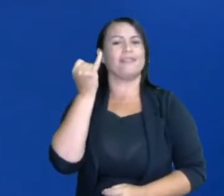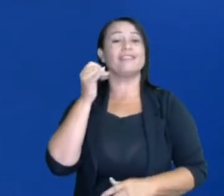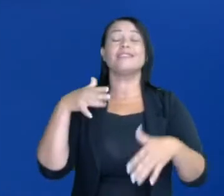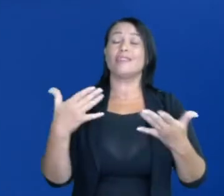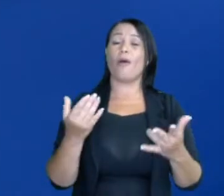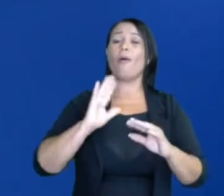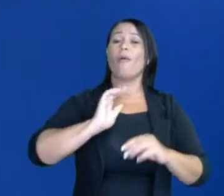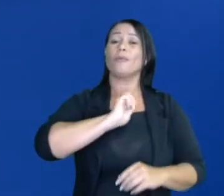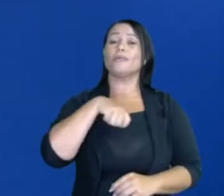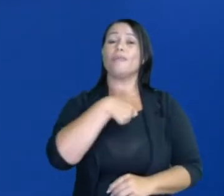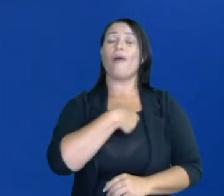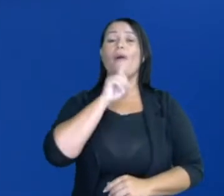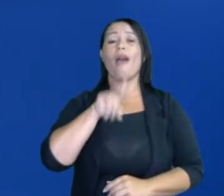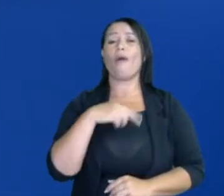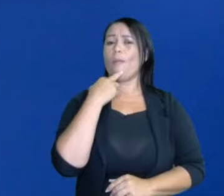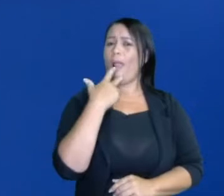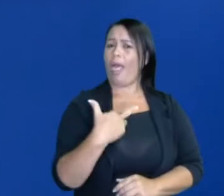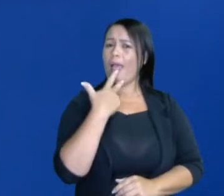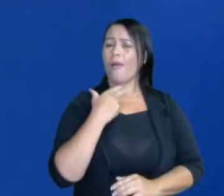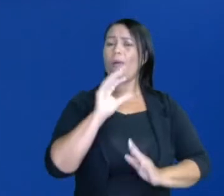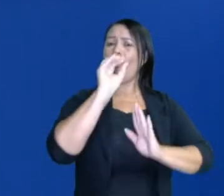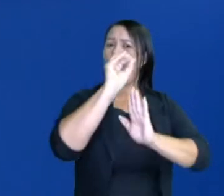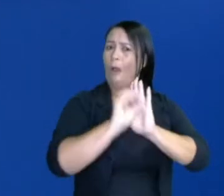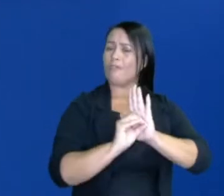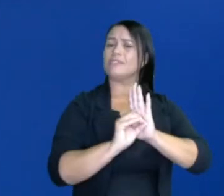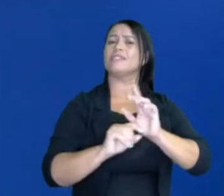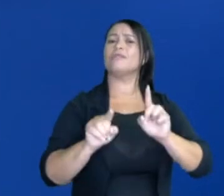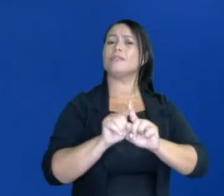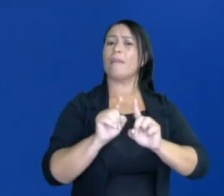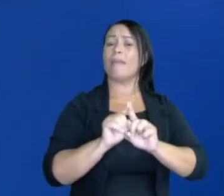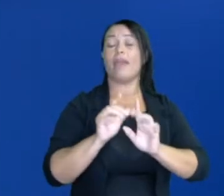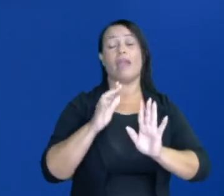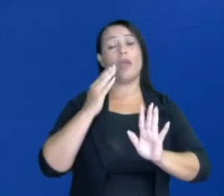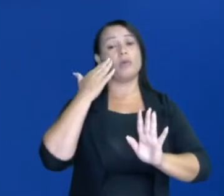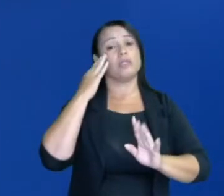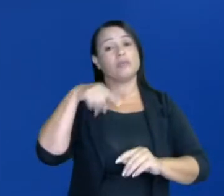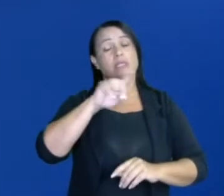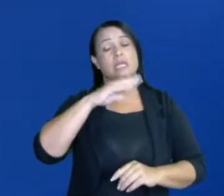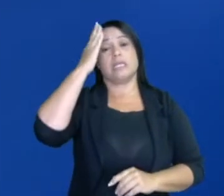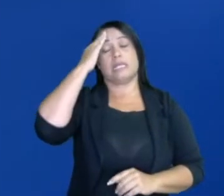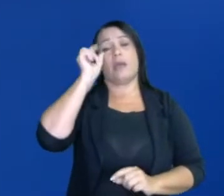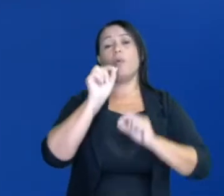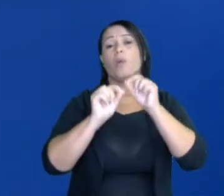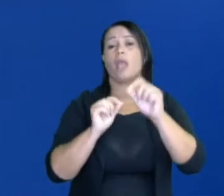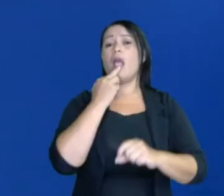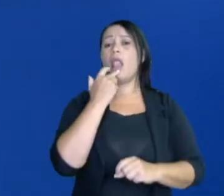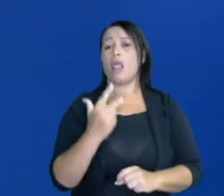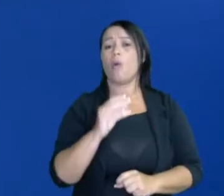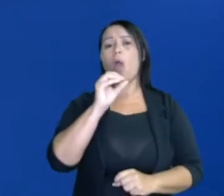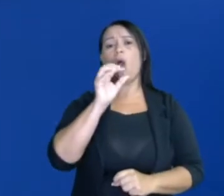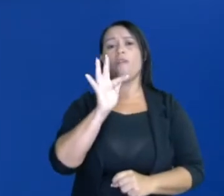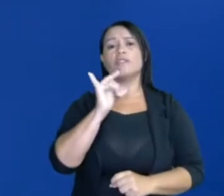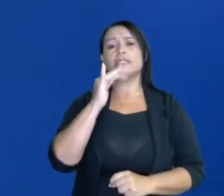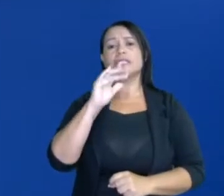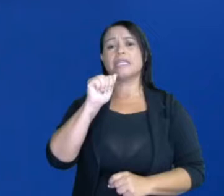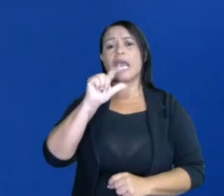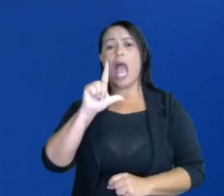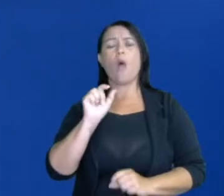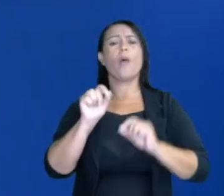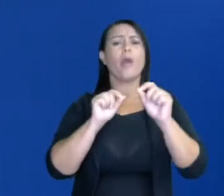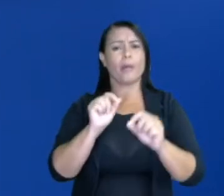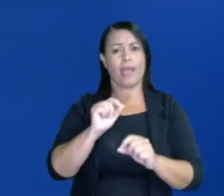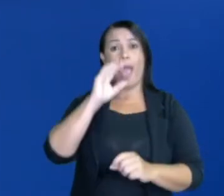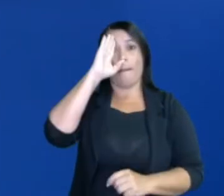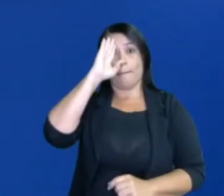O espanhol, ele é uma língua oficial. Eu não sei se vocês sabem o que é língua oficial. A língua oficial é a